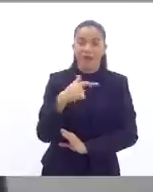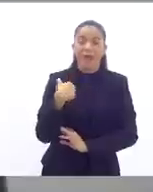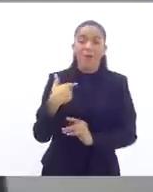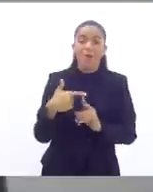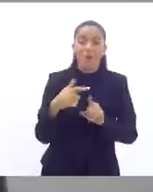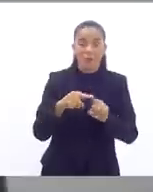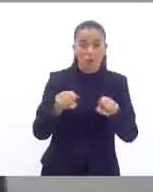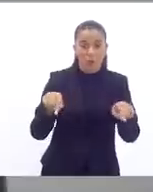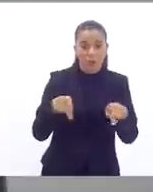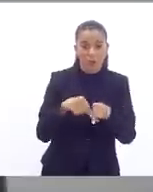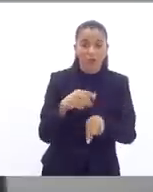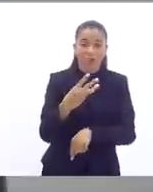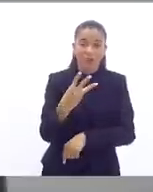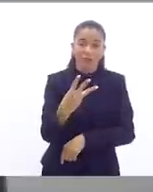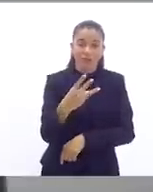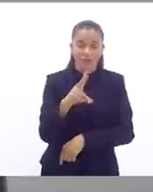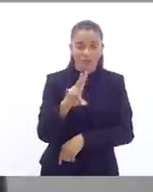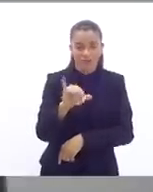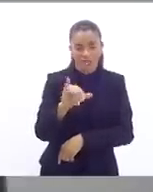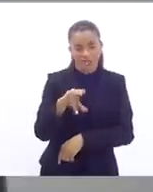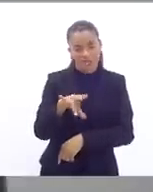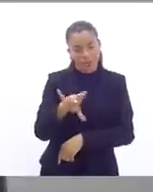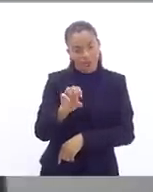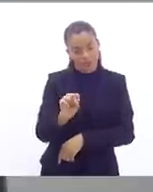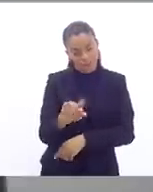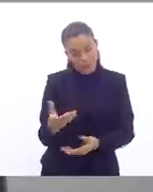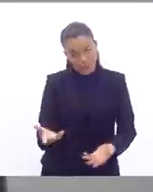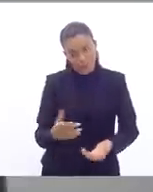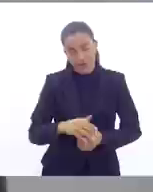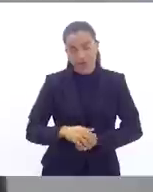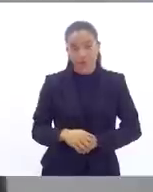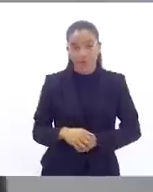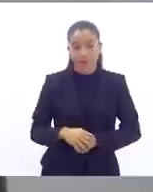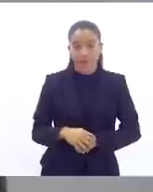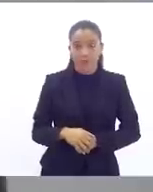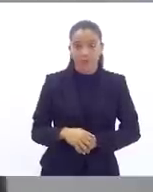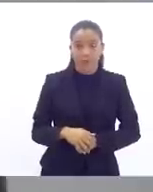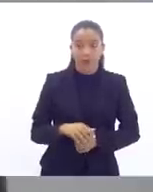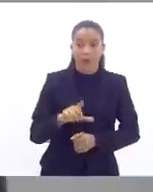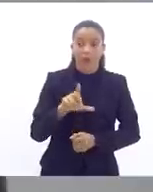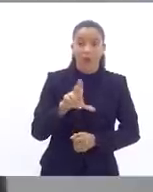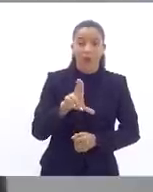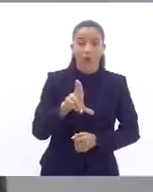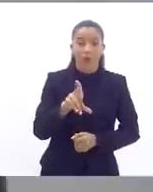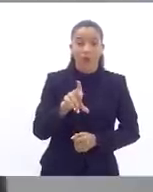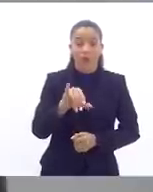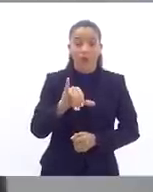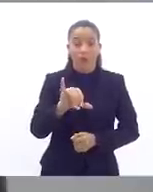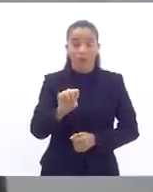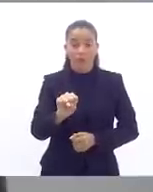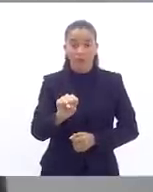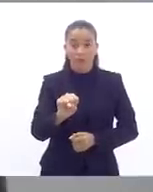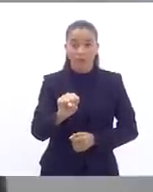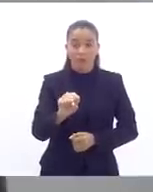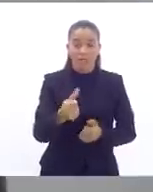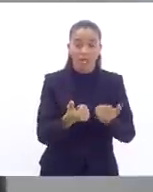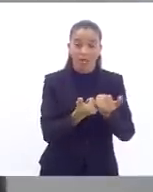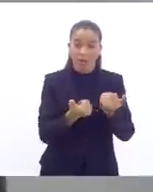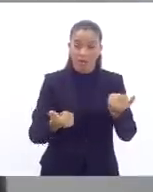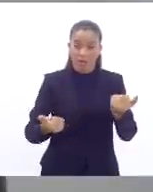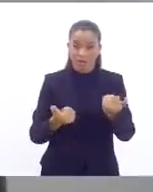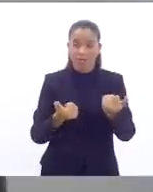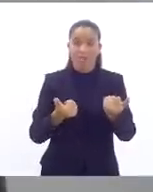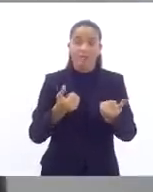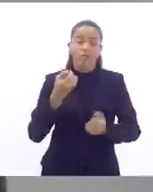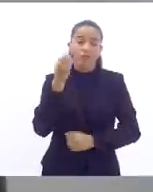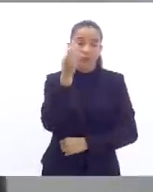no meu gabinete tem três Vinícius Luiz Francisco da Silva assessor parlamentar